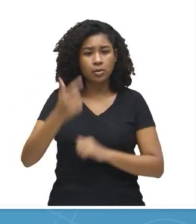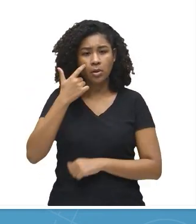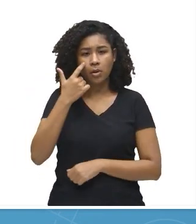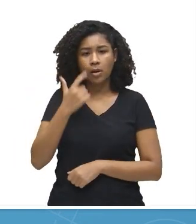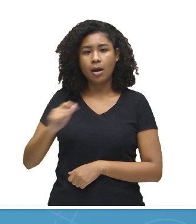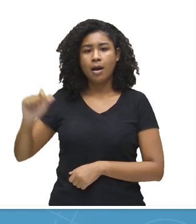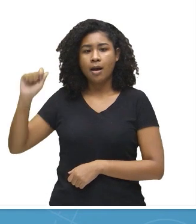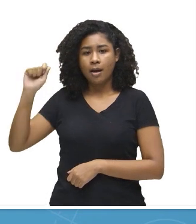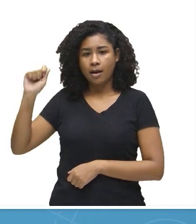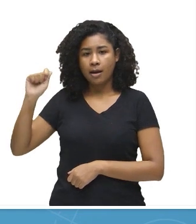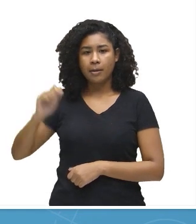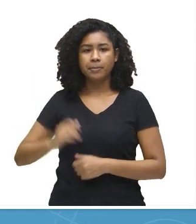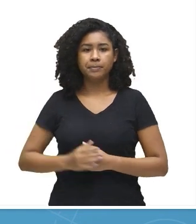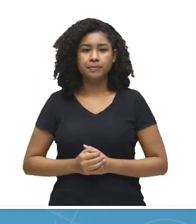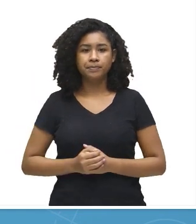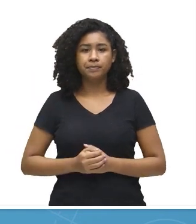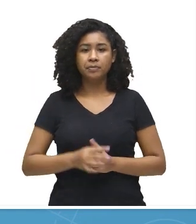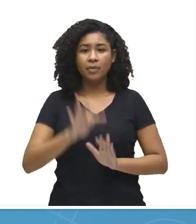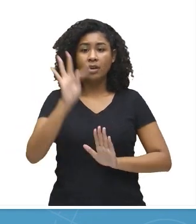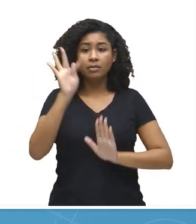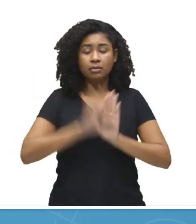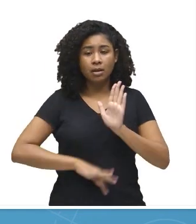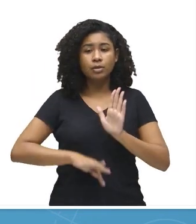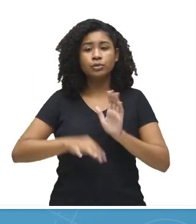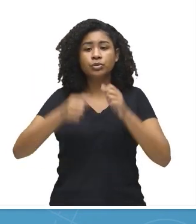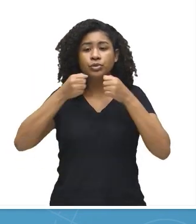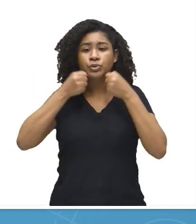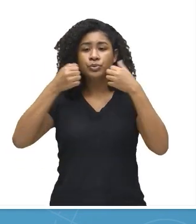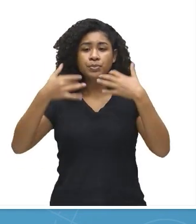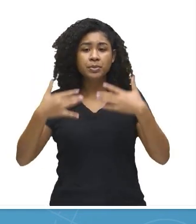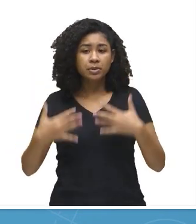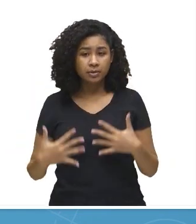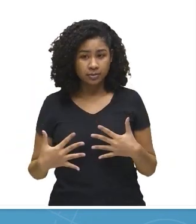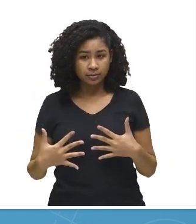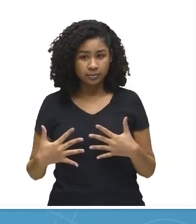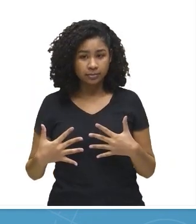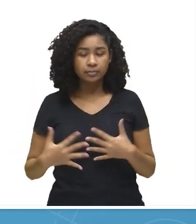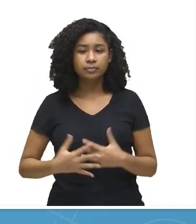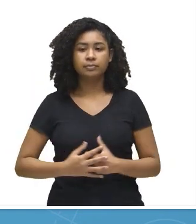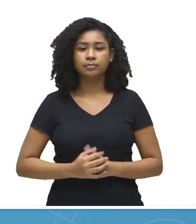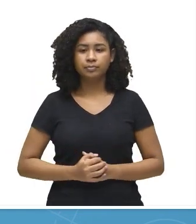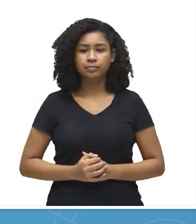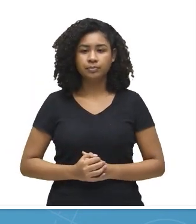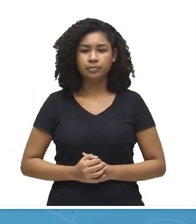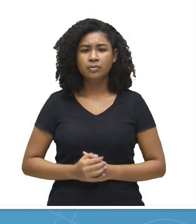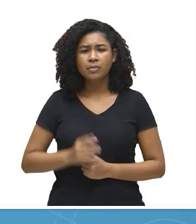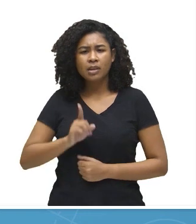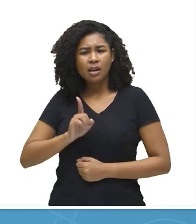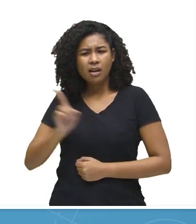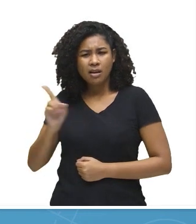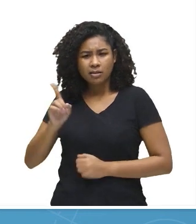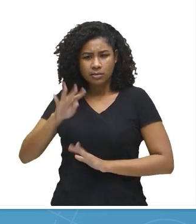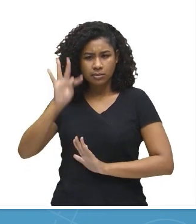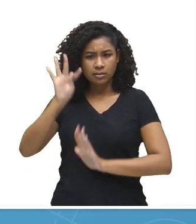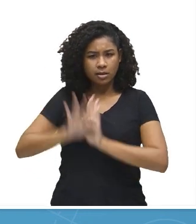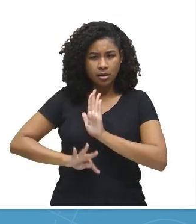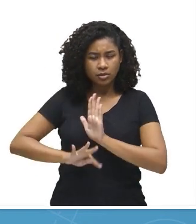de base predominantemente descritiva. Então, esse texto, como ele é uma fábula,